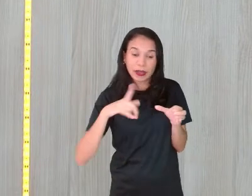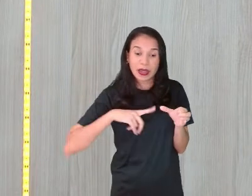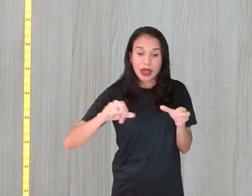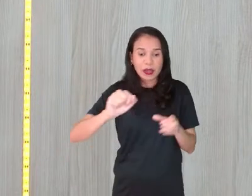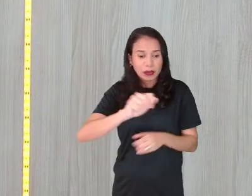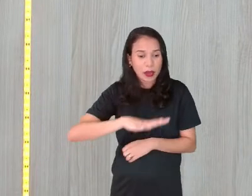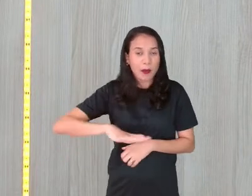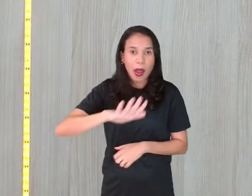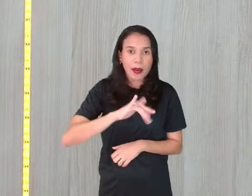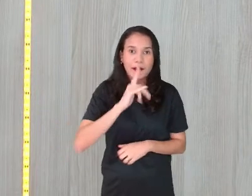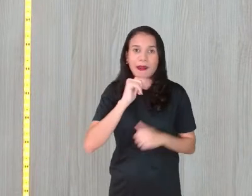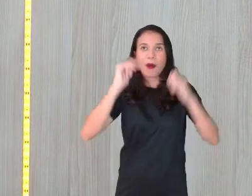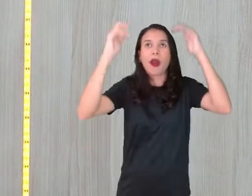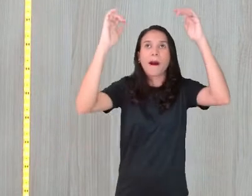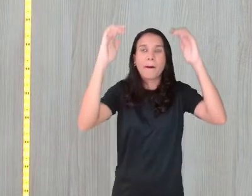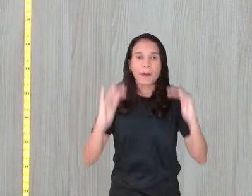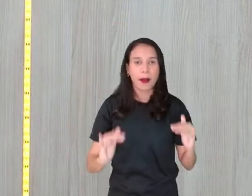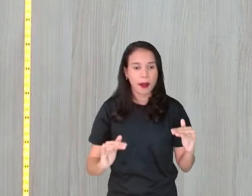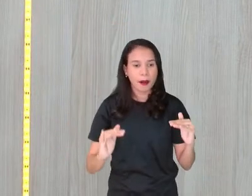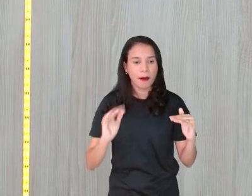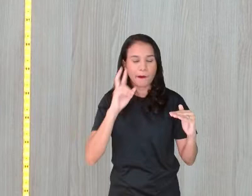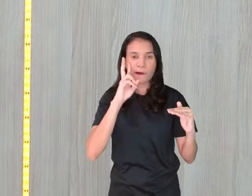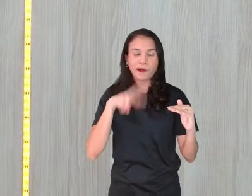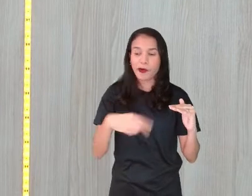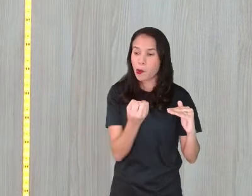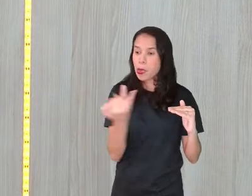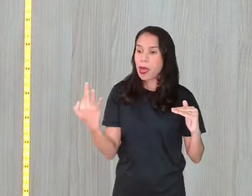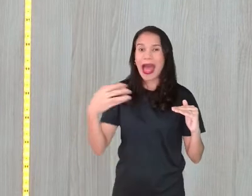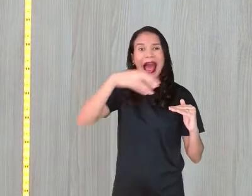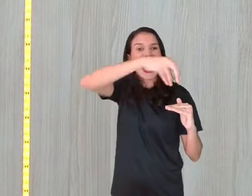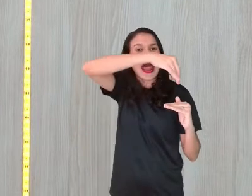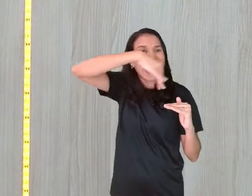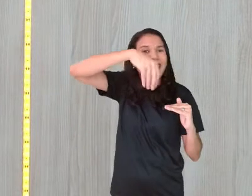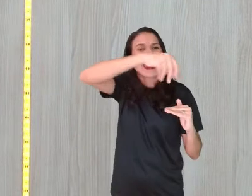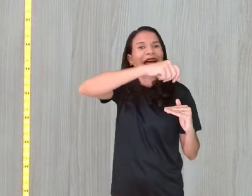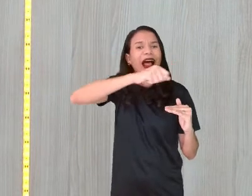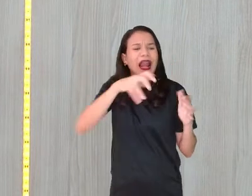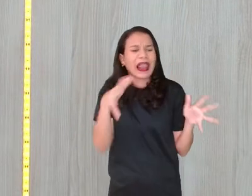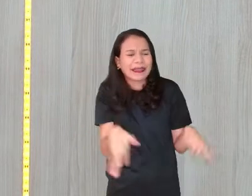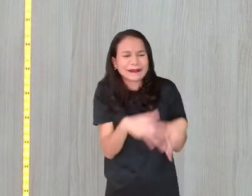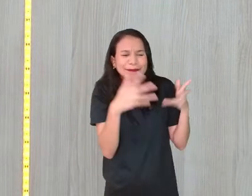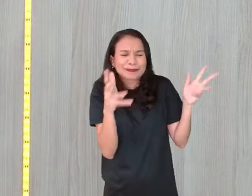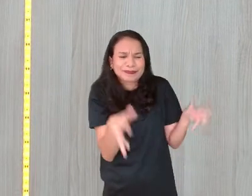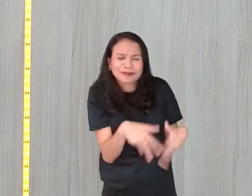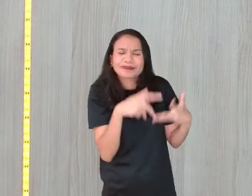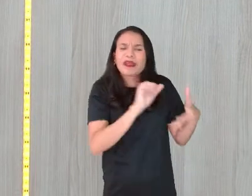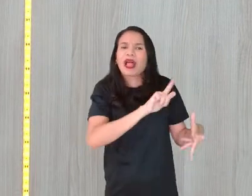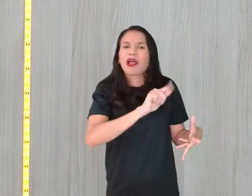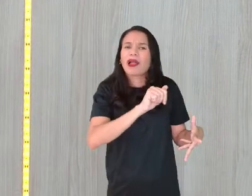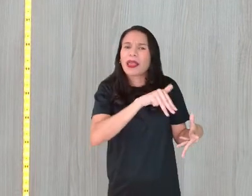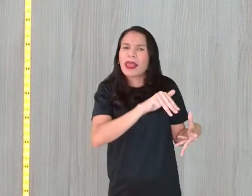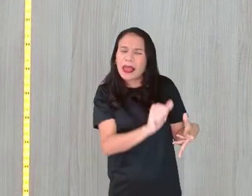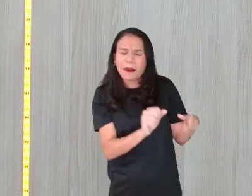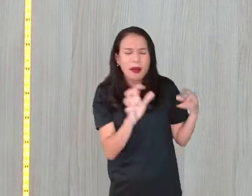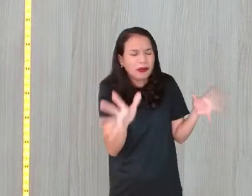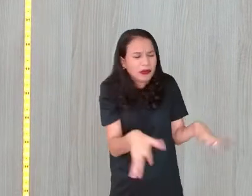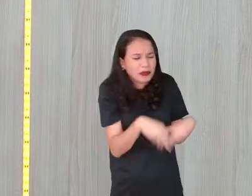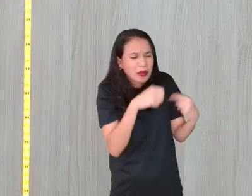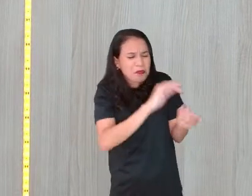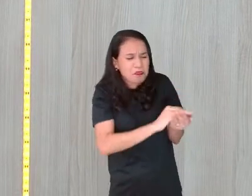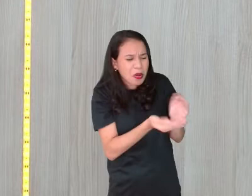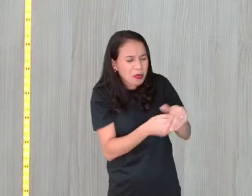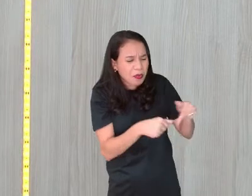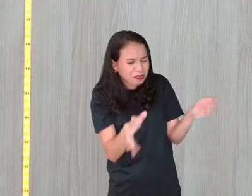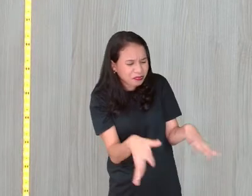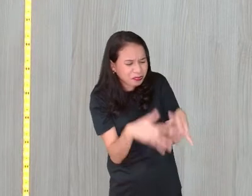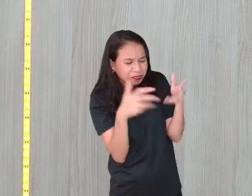que quando a maré baixa, você vê, né, a grande quantidade de lama, né? Na verdade, lama, porque é o lodo e tal, mas